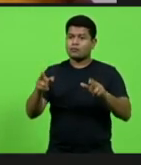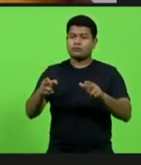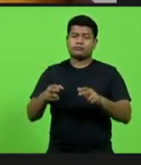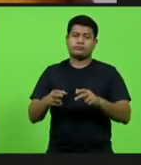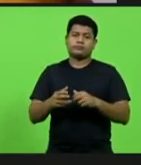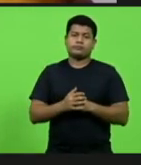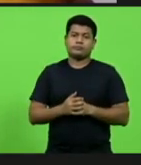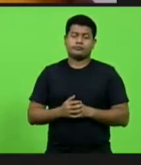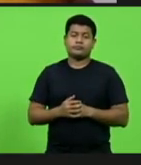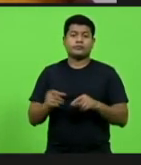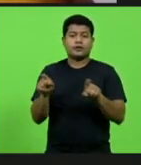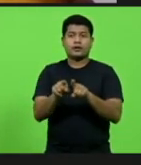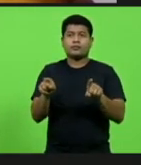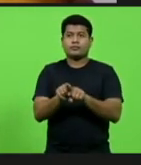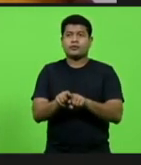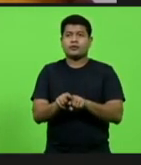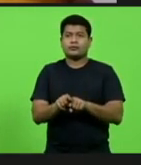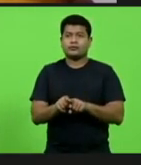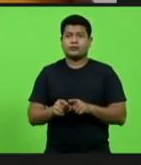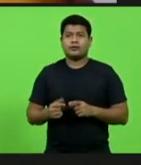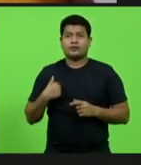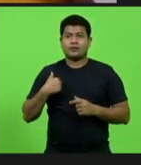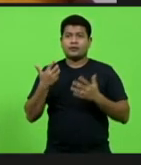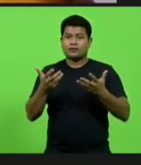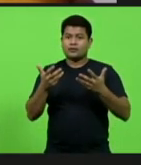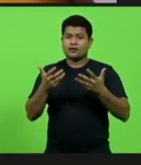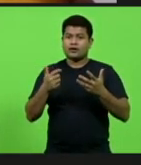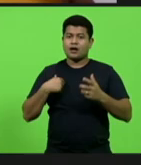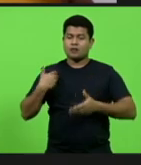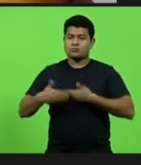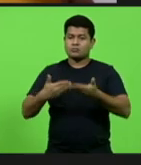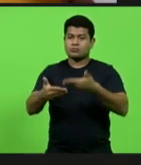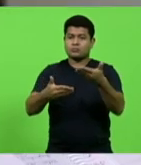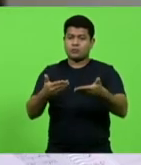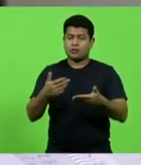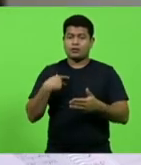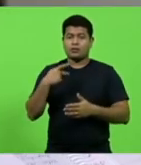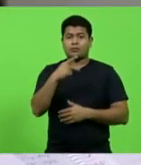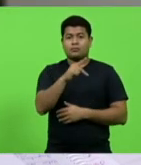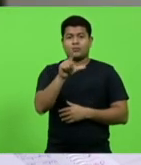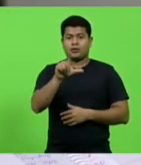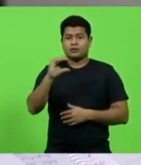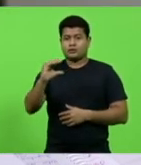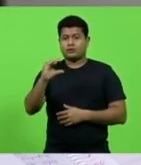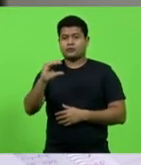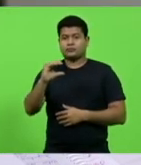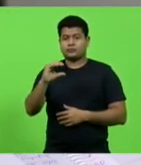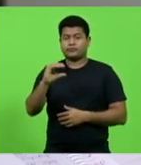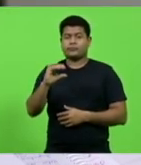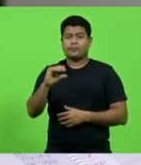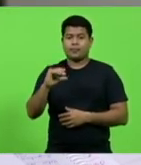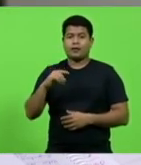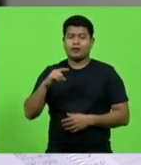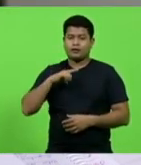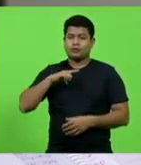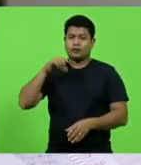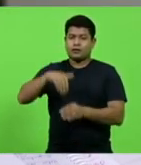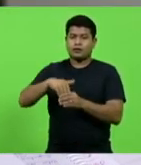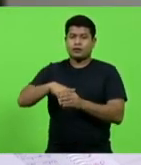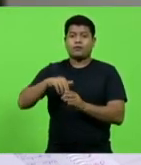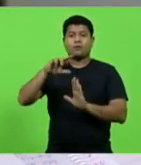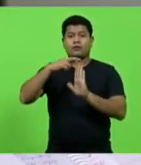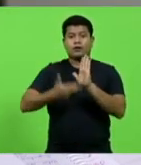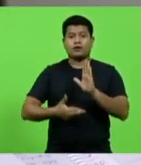quero trazer aqui a vocês todos o trâmite deste PLC. Ele ainda será votado o relatório na Comissão